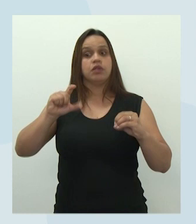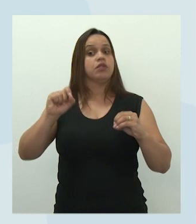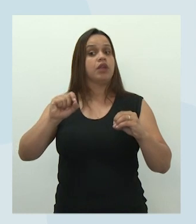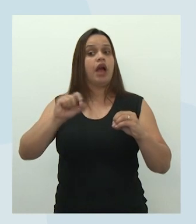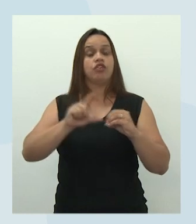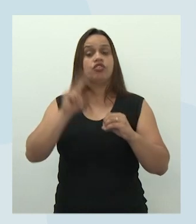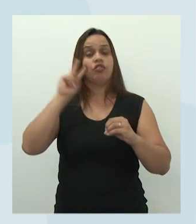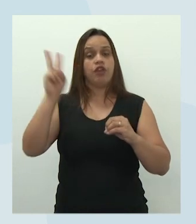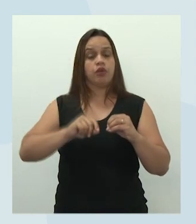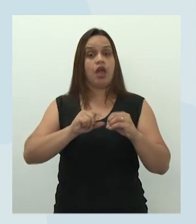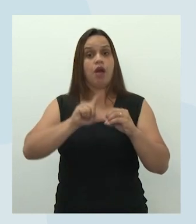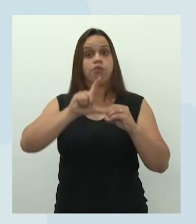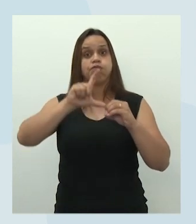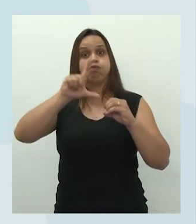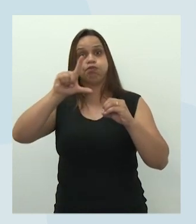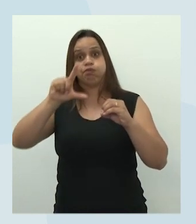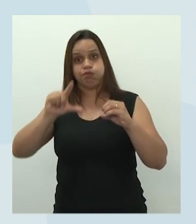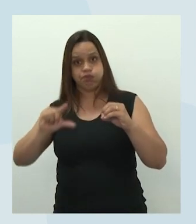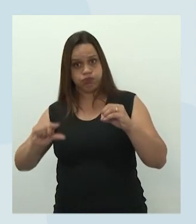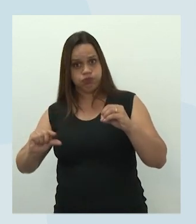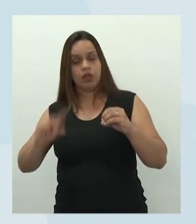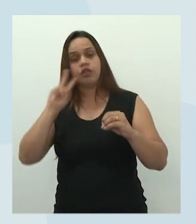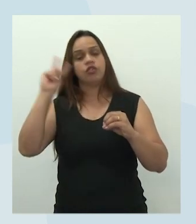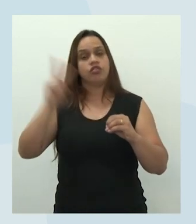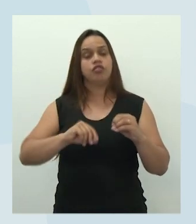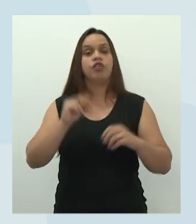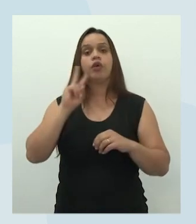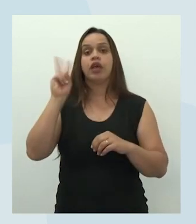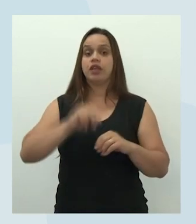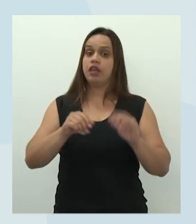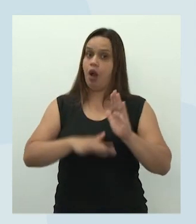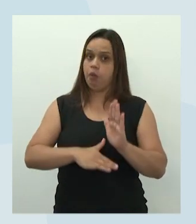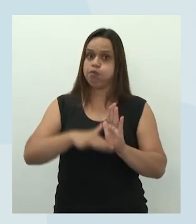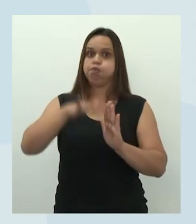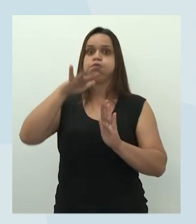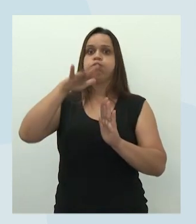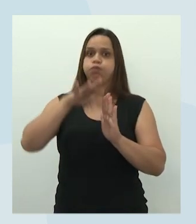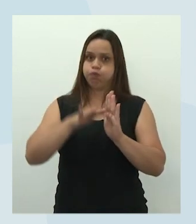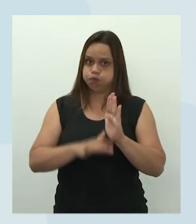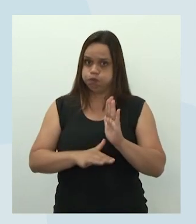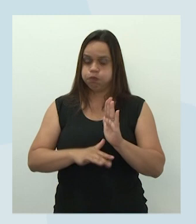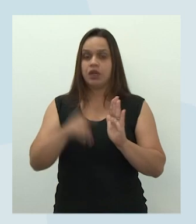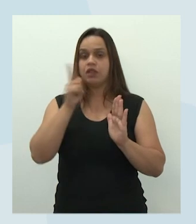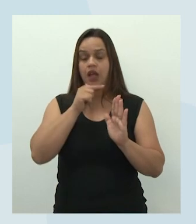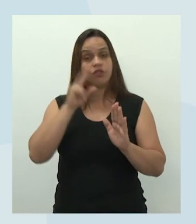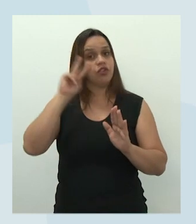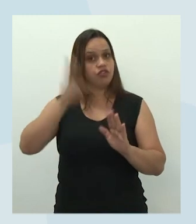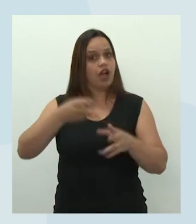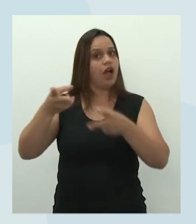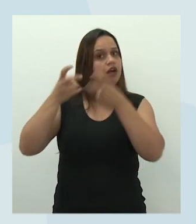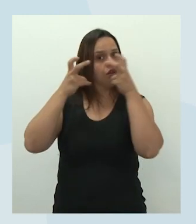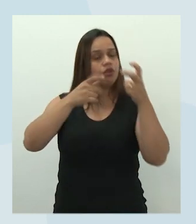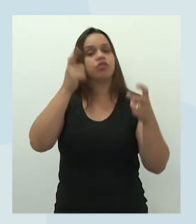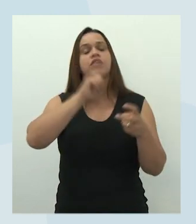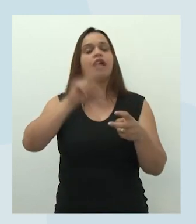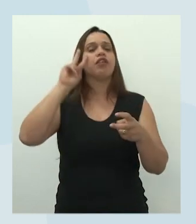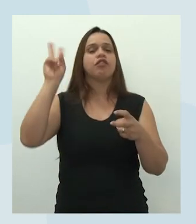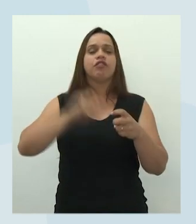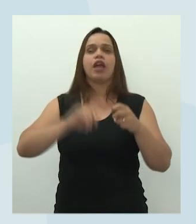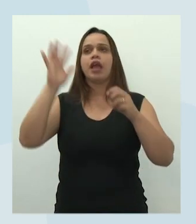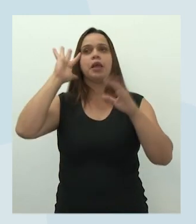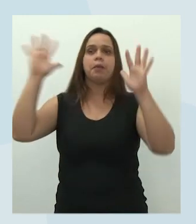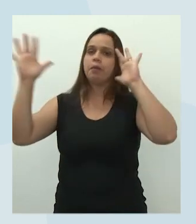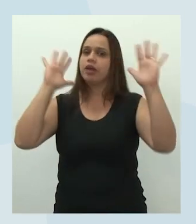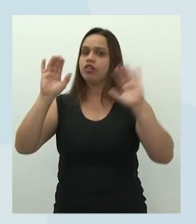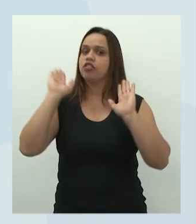gente tem uma relação de baixa, de alta e de baixa novamente. Dessa forma, vocês já vão conseguir visualizar o gráfico que